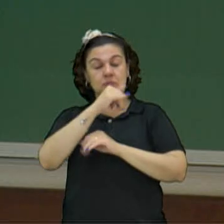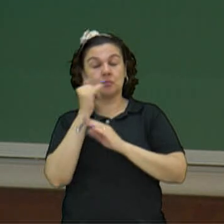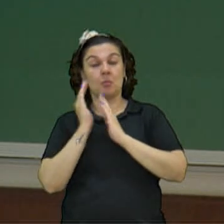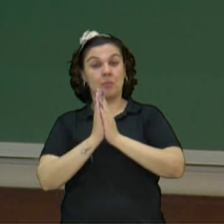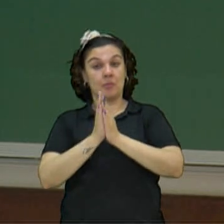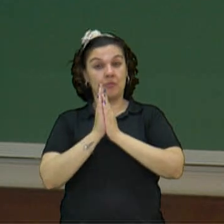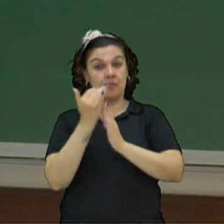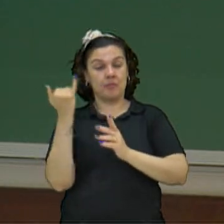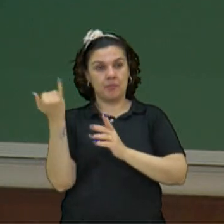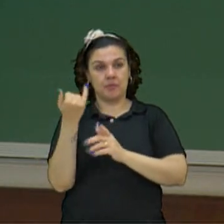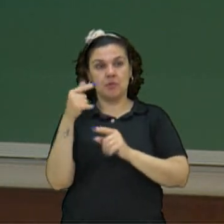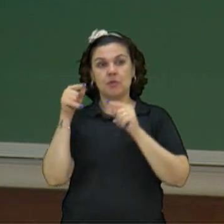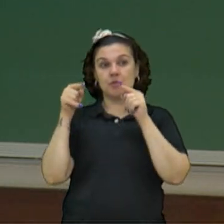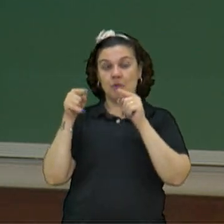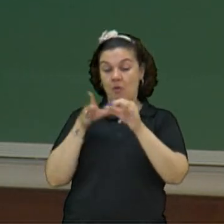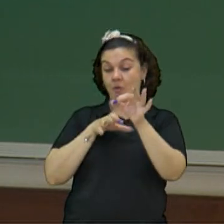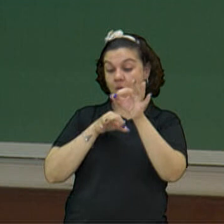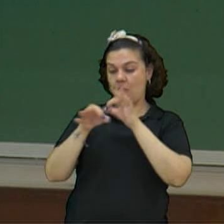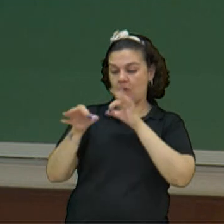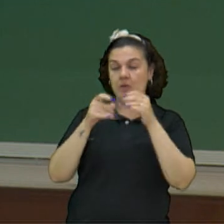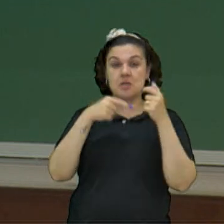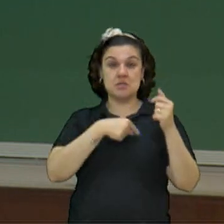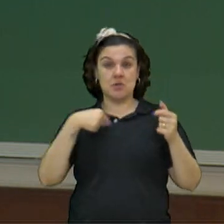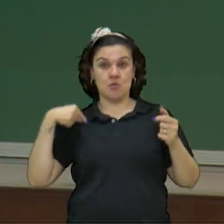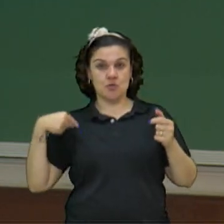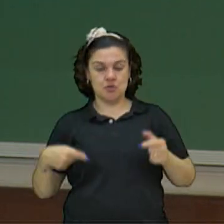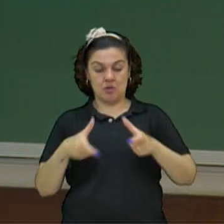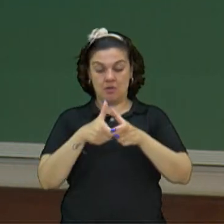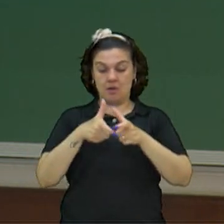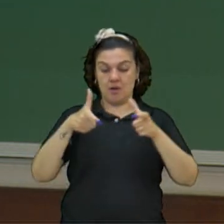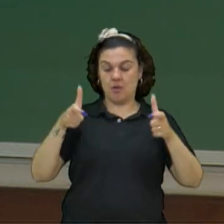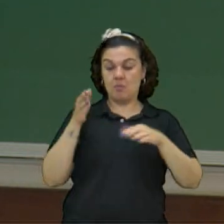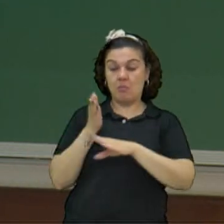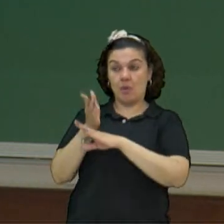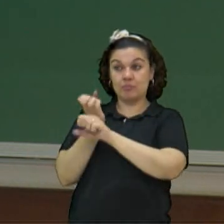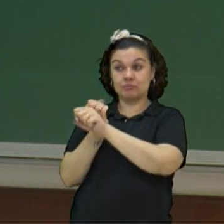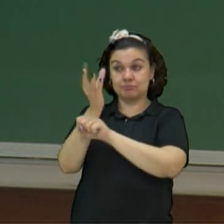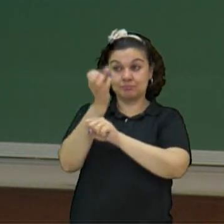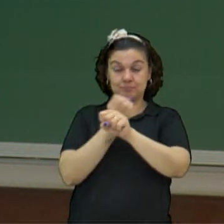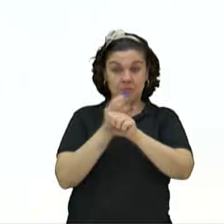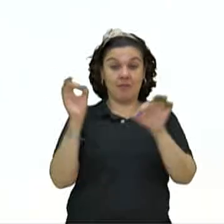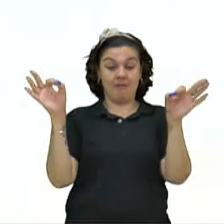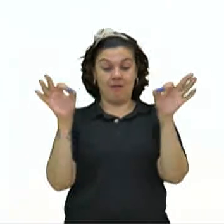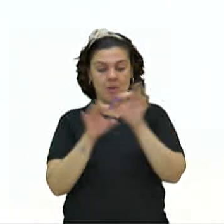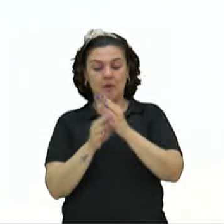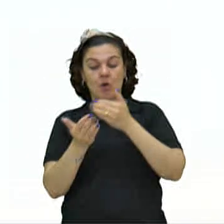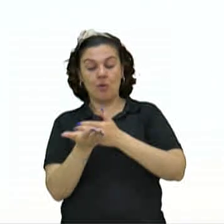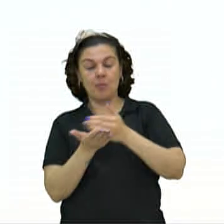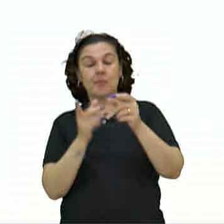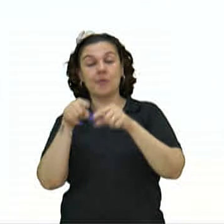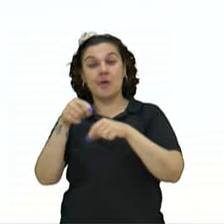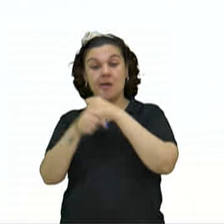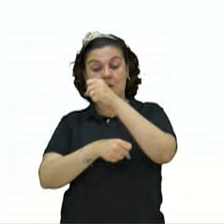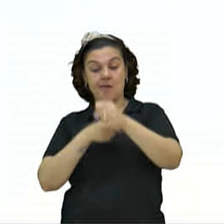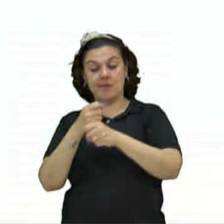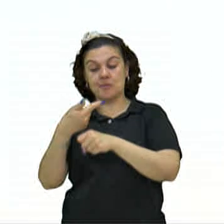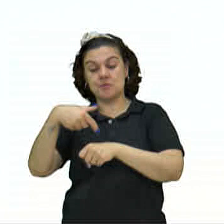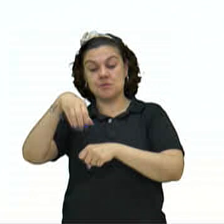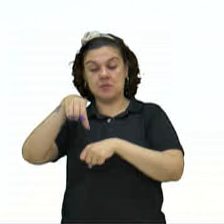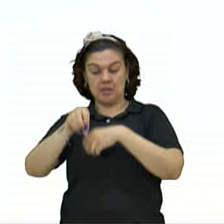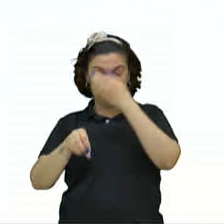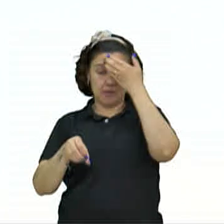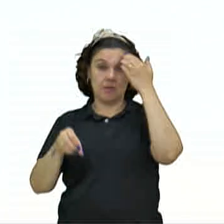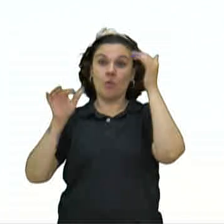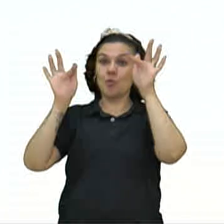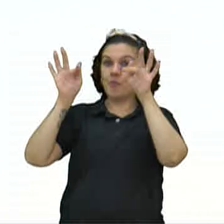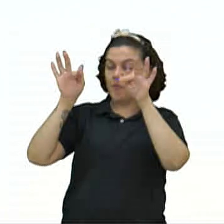favor. O modelo chinês de crescimento orientado para a exportação de produtos acabados teve origem nos anos 70, com